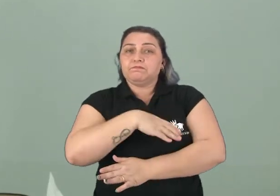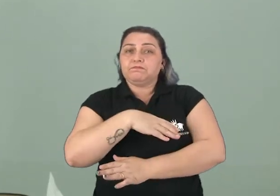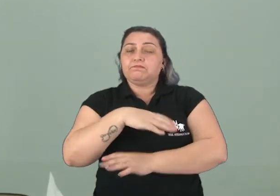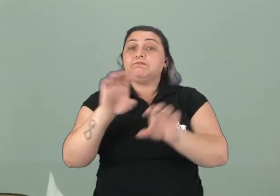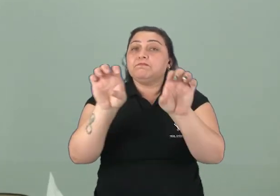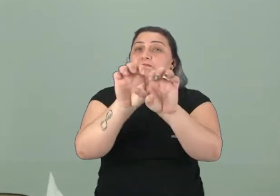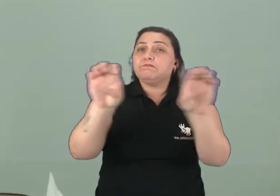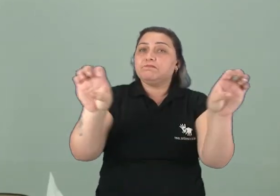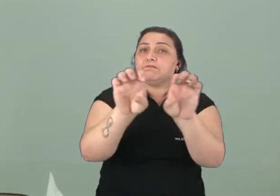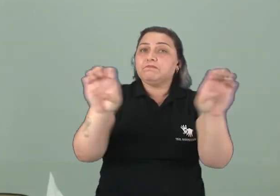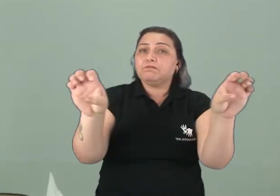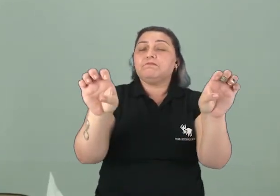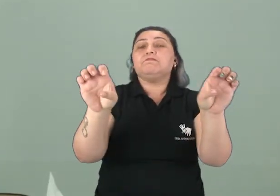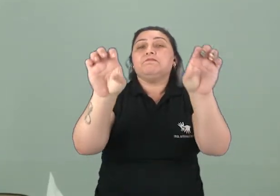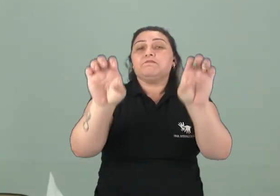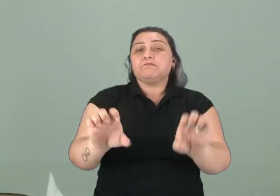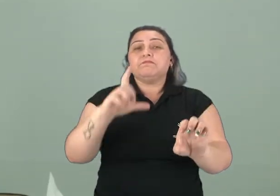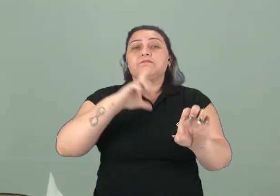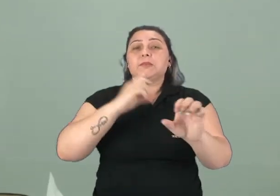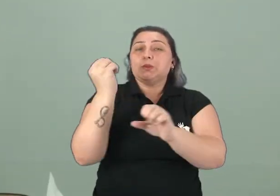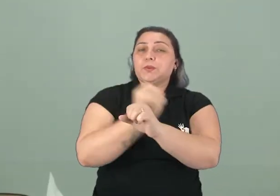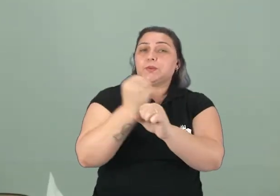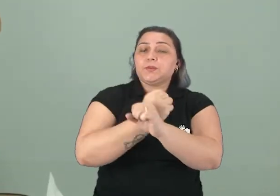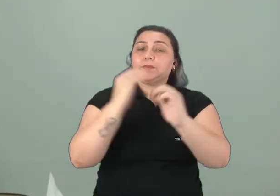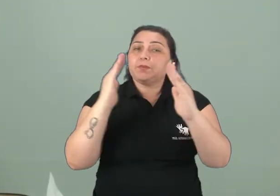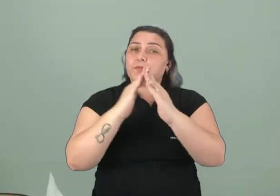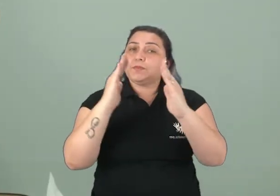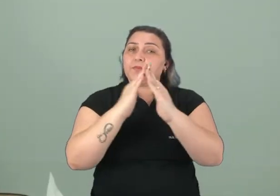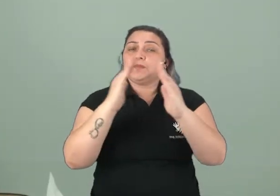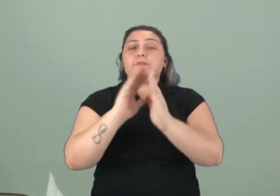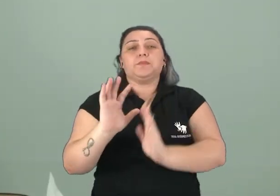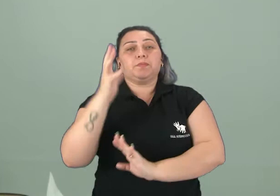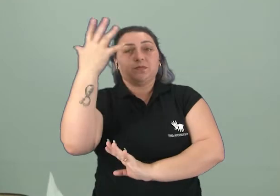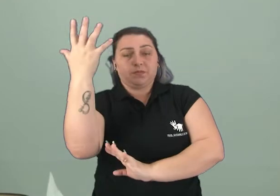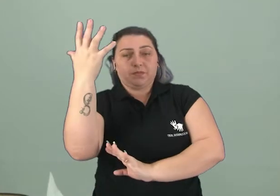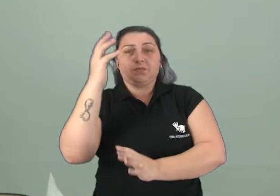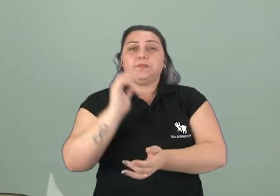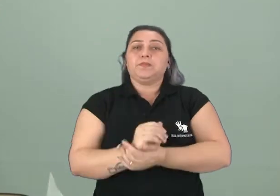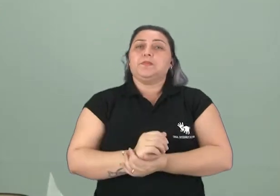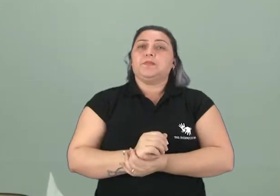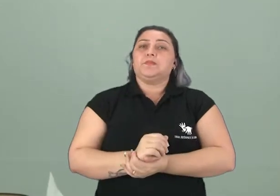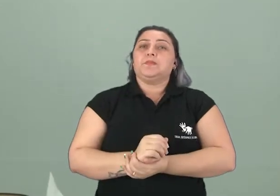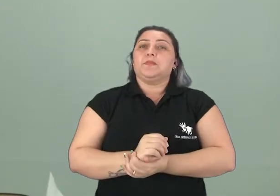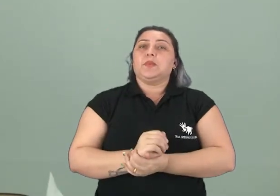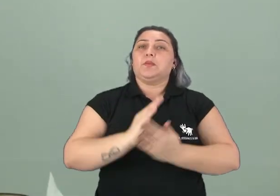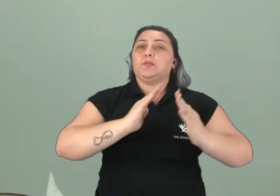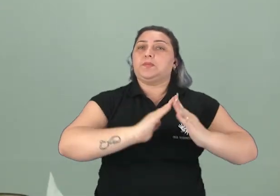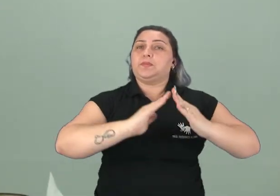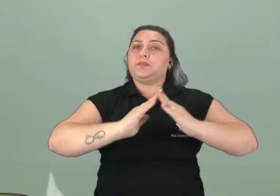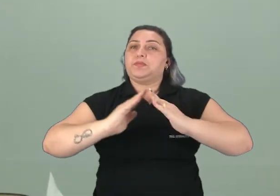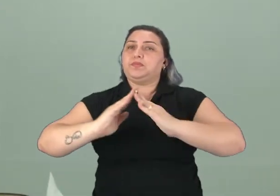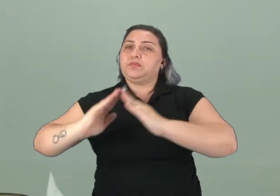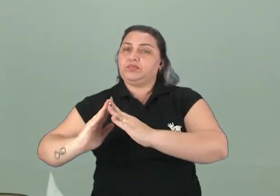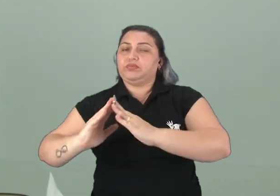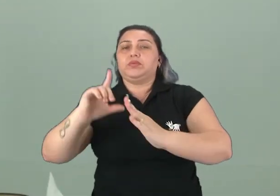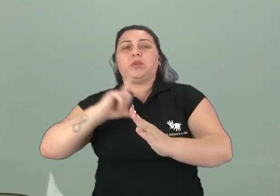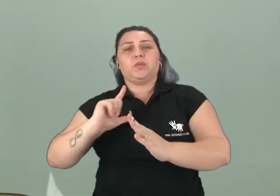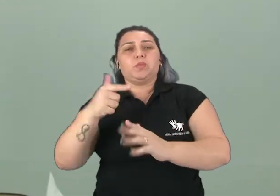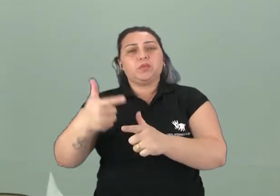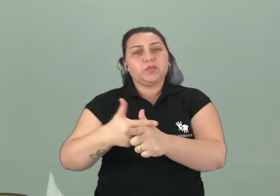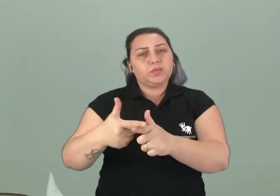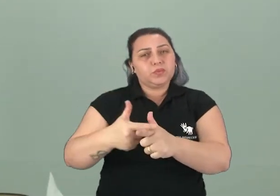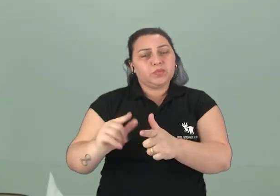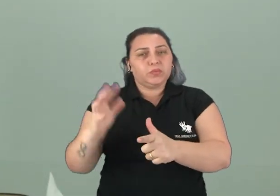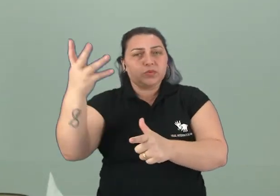estruturado e preparado para ter construções de casa, e eles acontecem de construir uma em cima da outra e gera outros